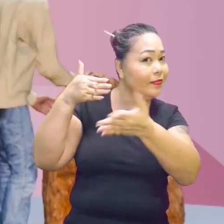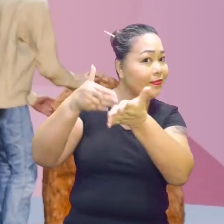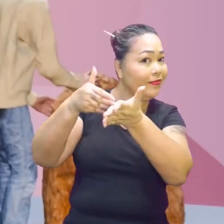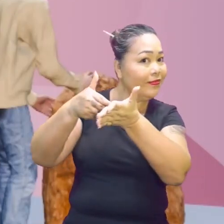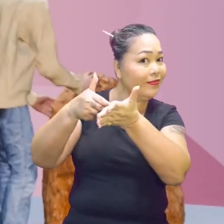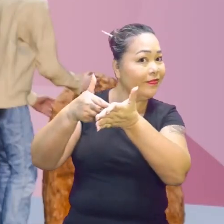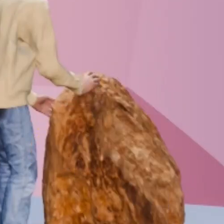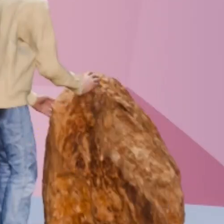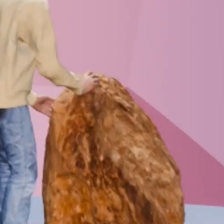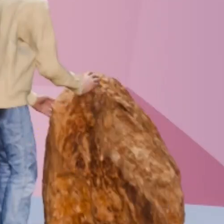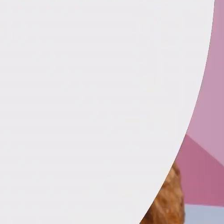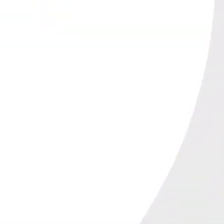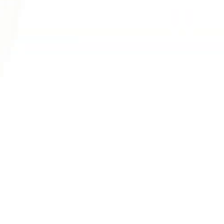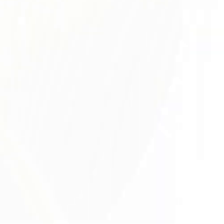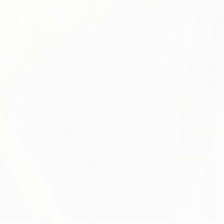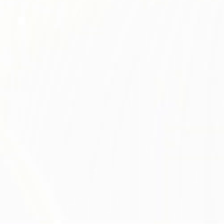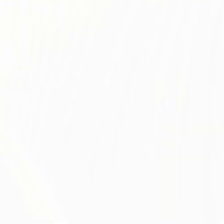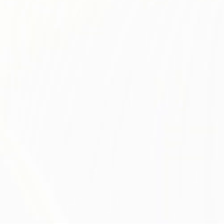lá!